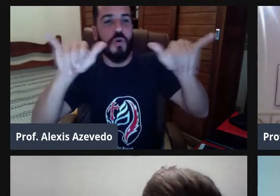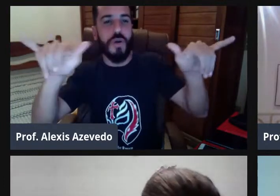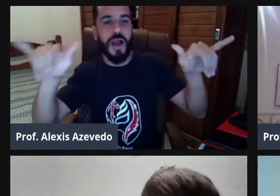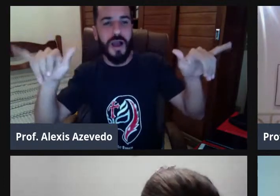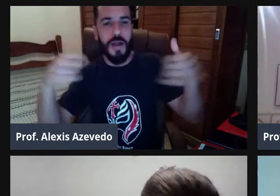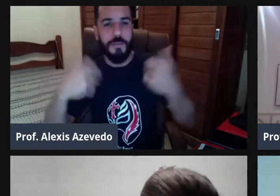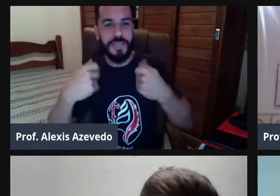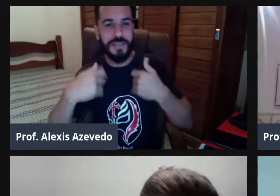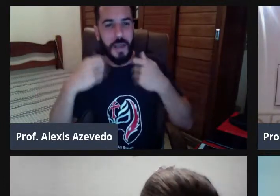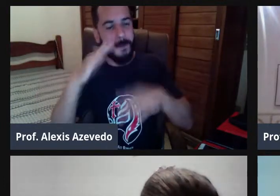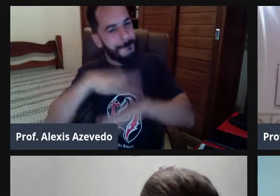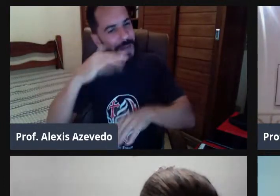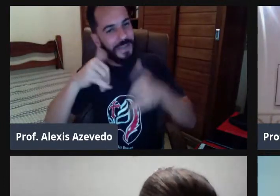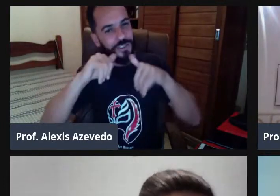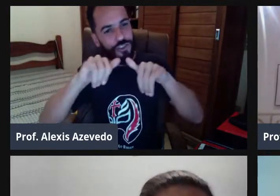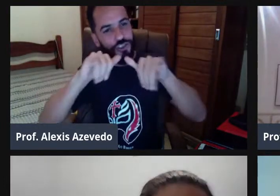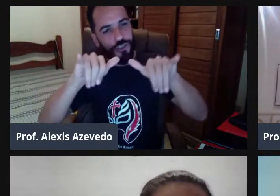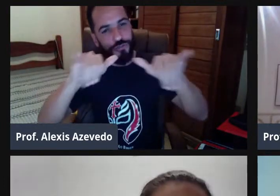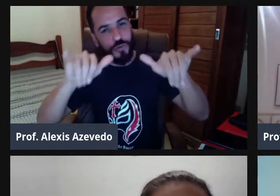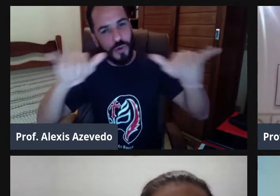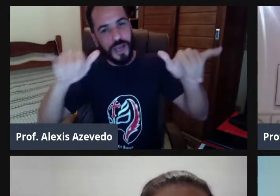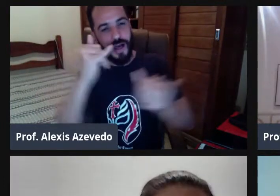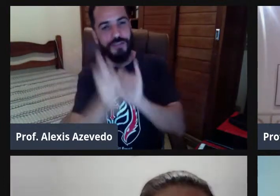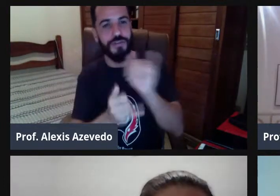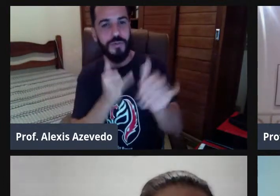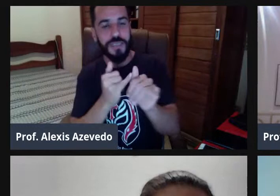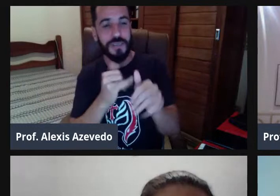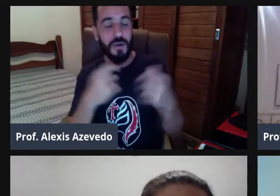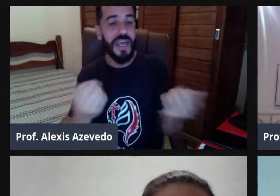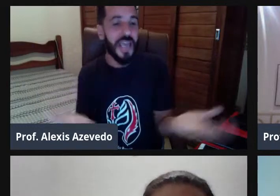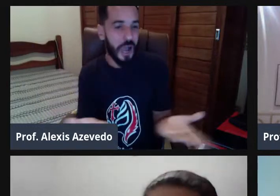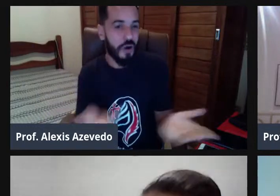a gente está no momento de muita troca.